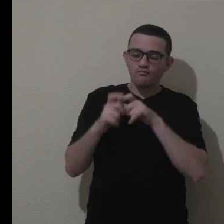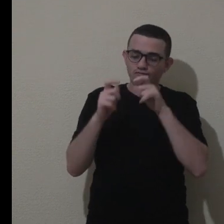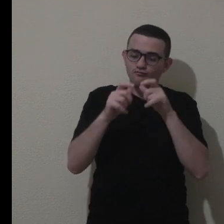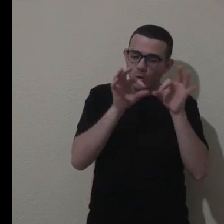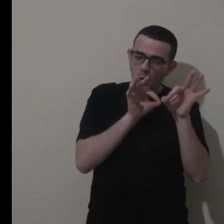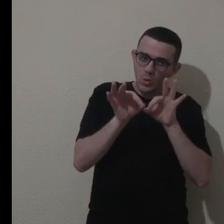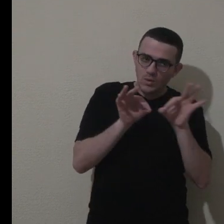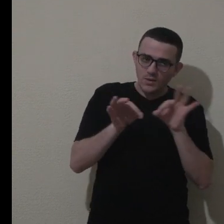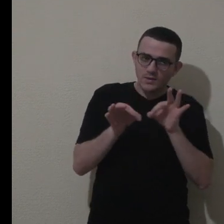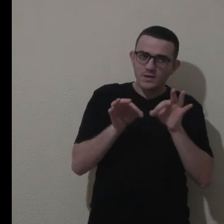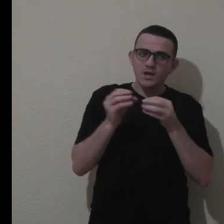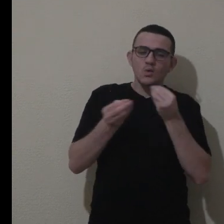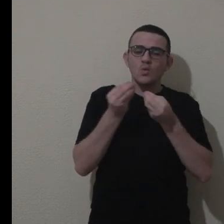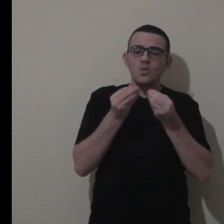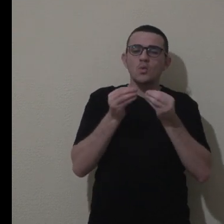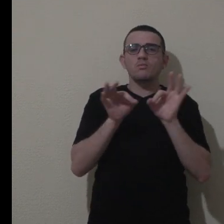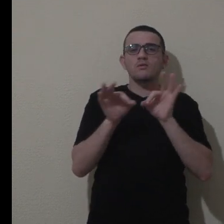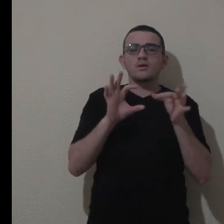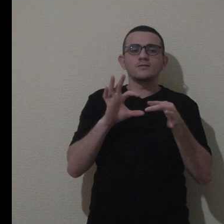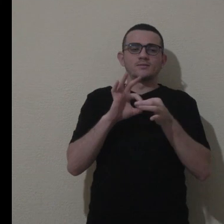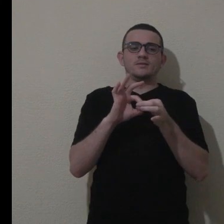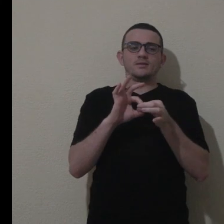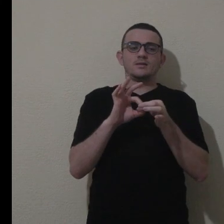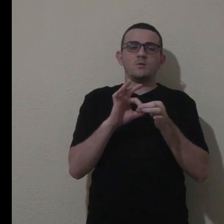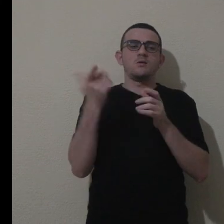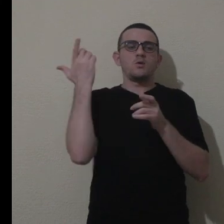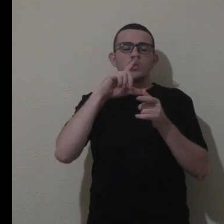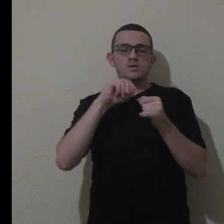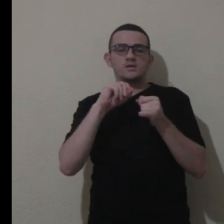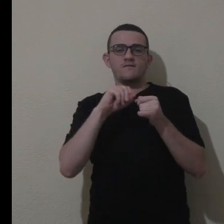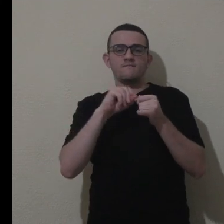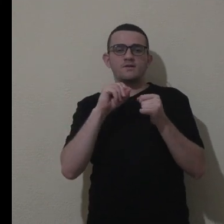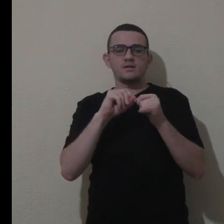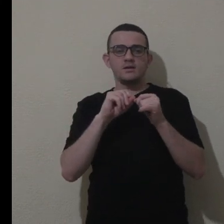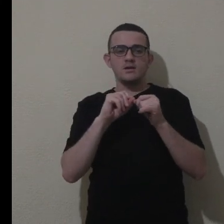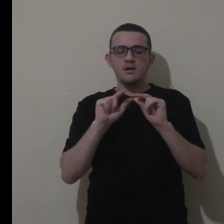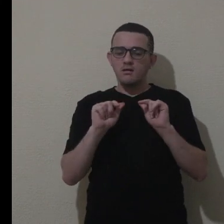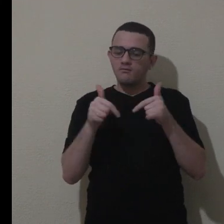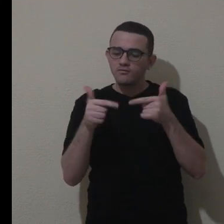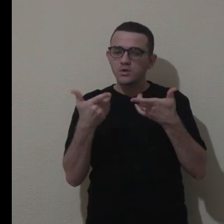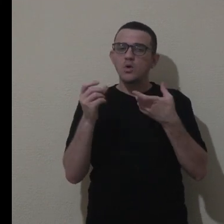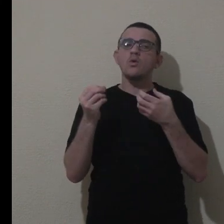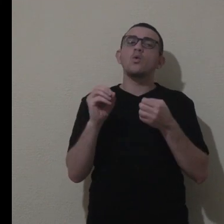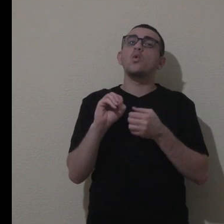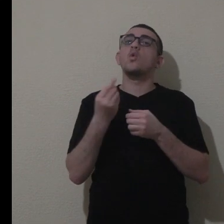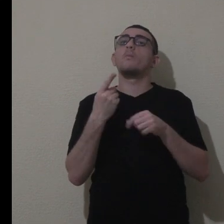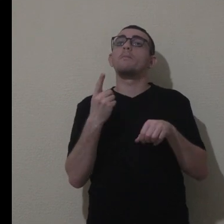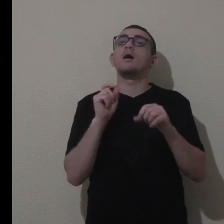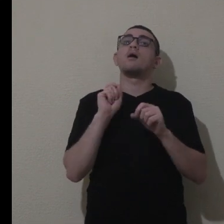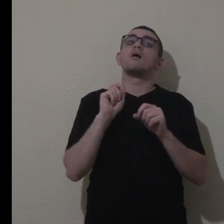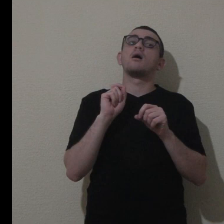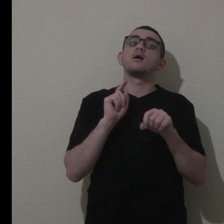regiões elas se organizam, essas redes se organizam para fazer com que as funções ocorram, ou para